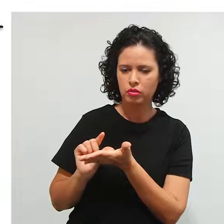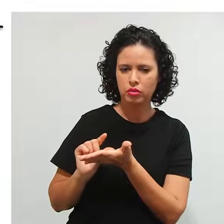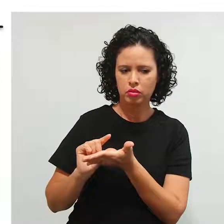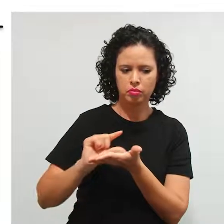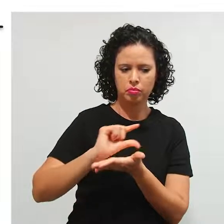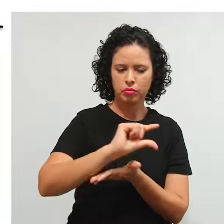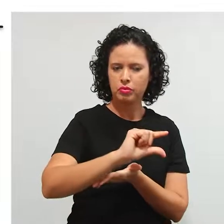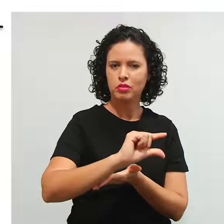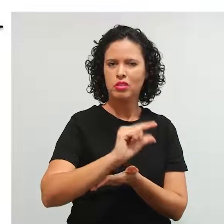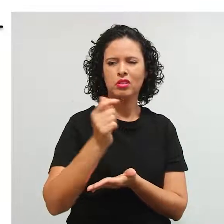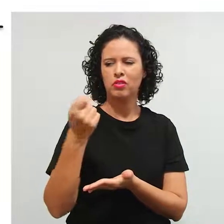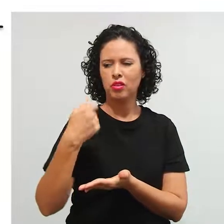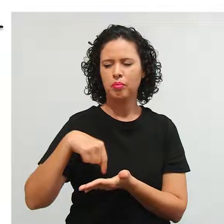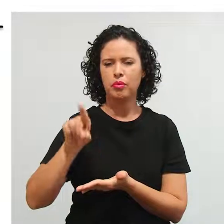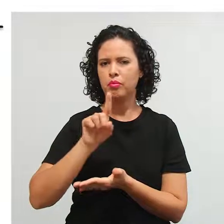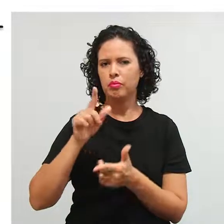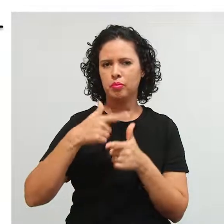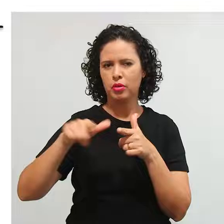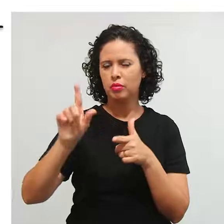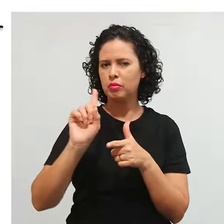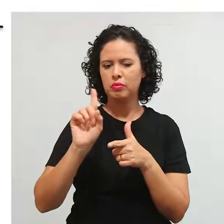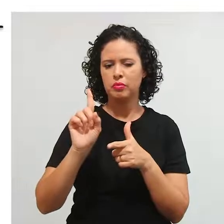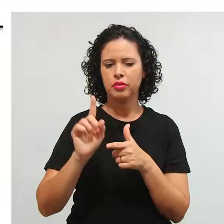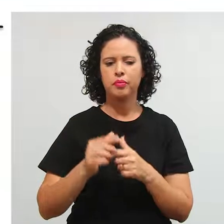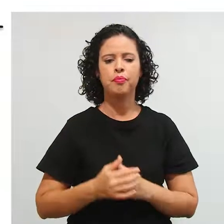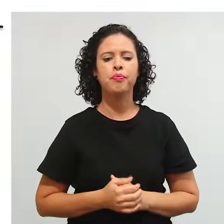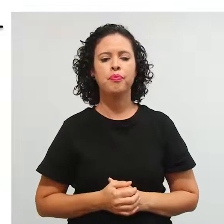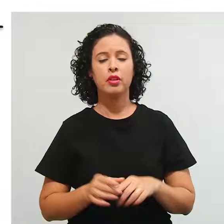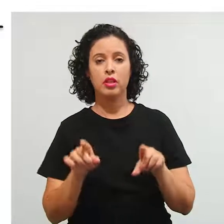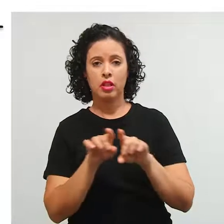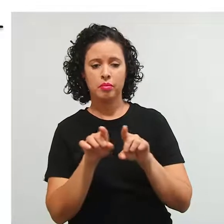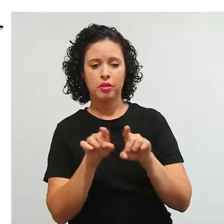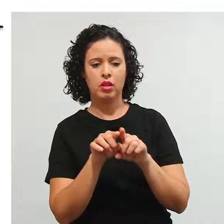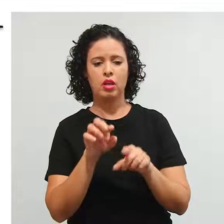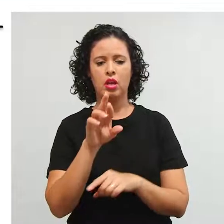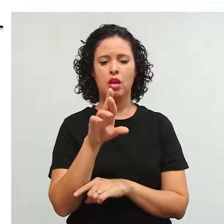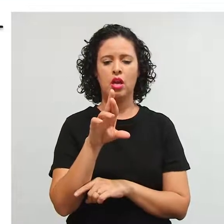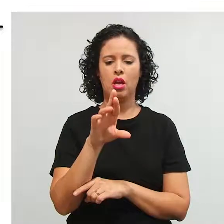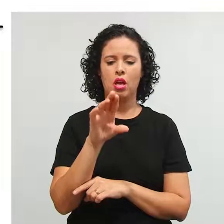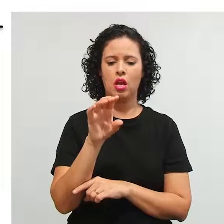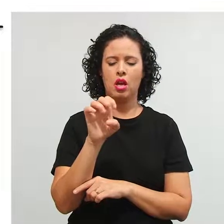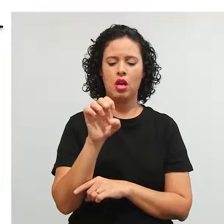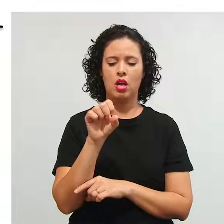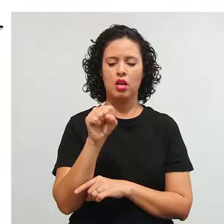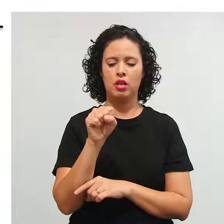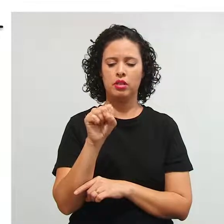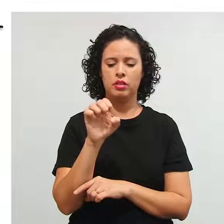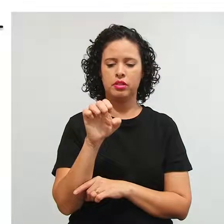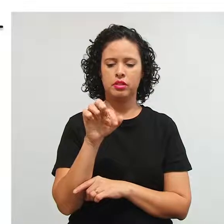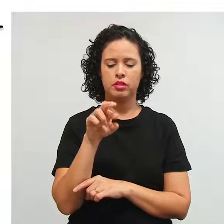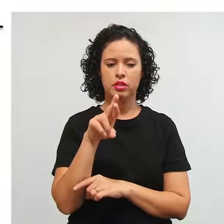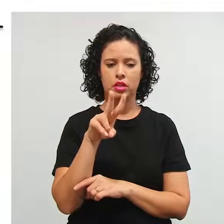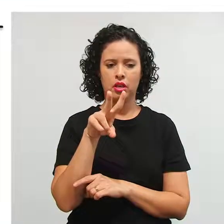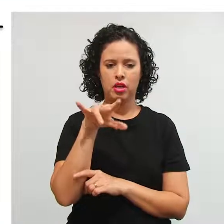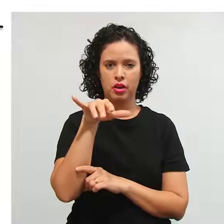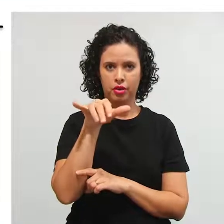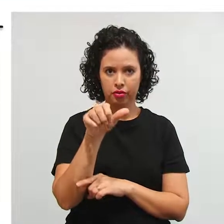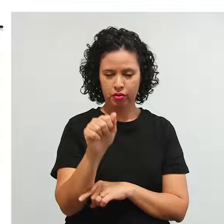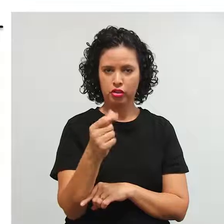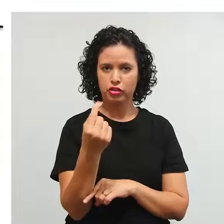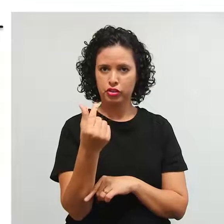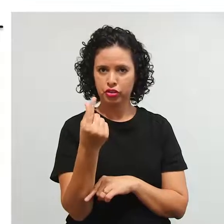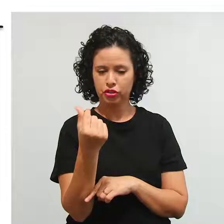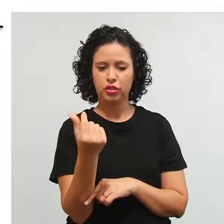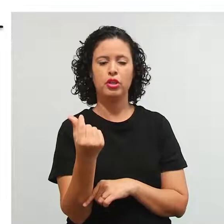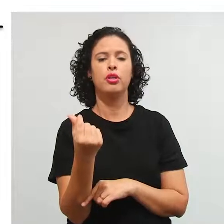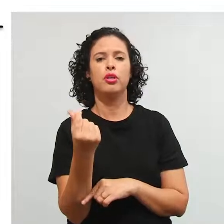problema. Reserva de contingência, nesse caso aqui, eu posso utilizar a reserva